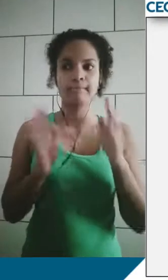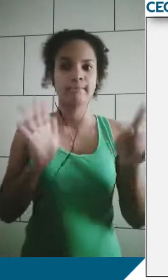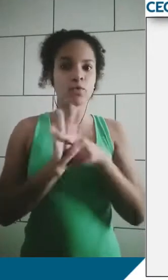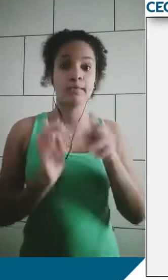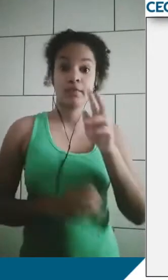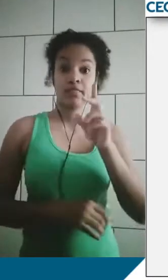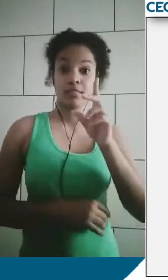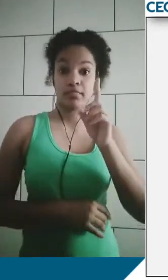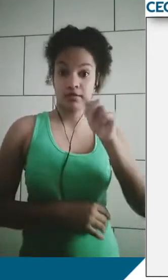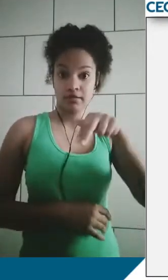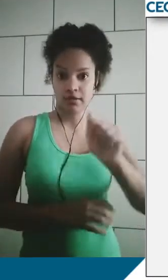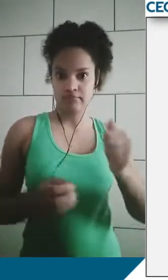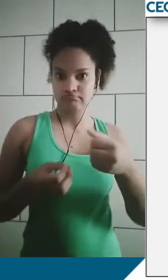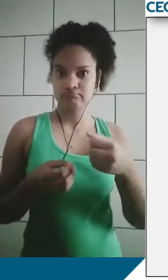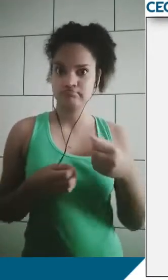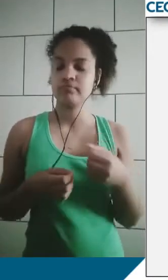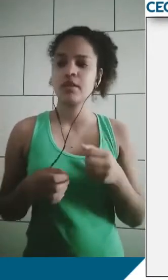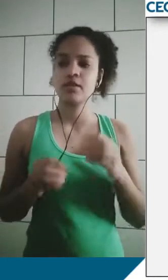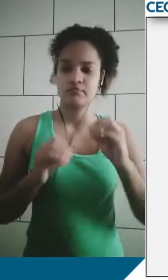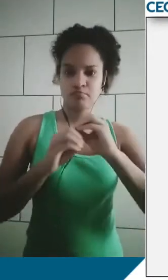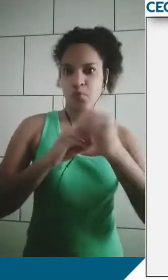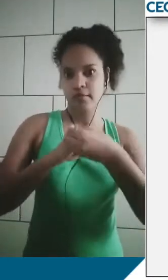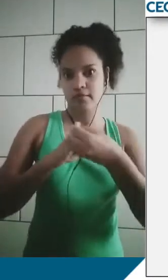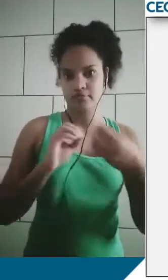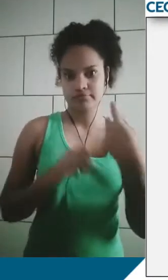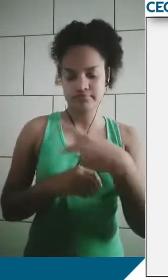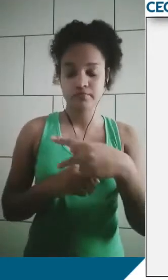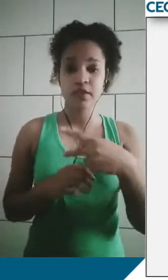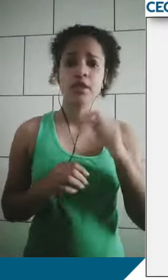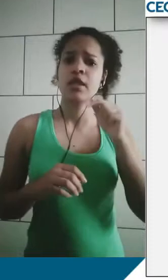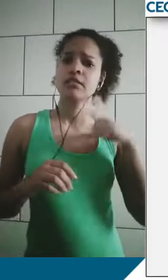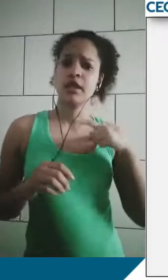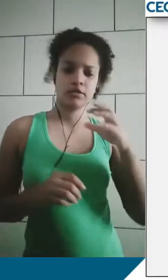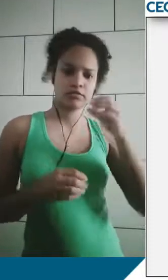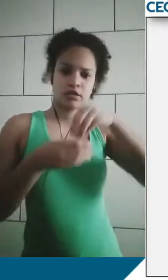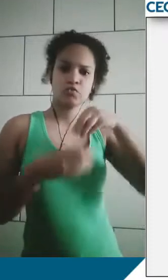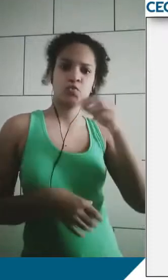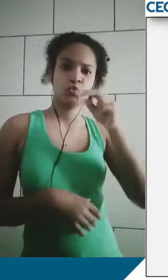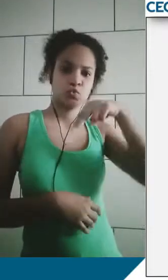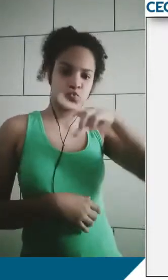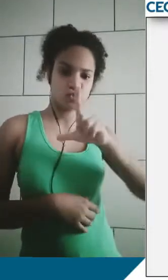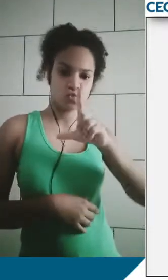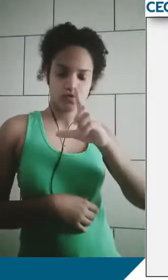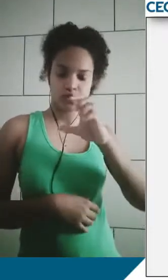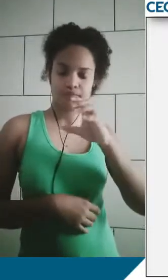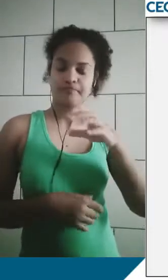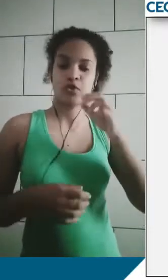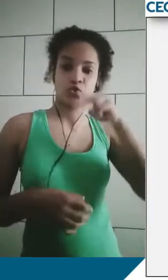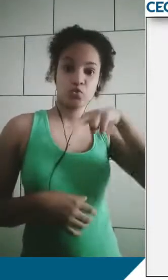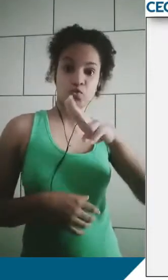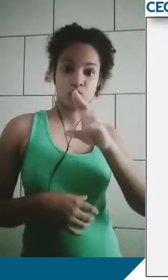nossos genes são formados por essas sequências de nucleotídeos. Como vocês já viram, as moléculas de DNA podem fazer